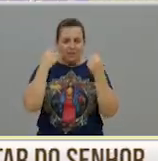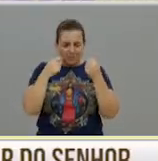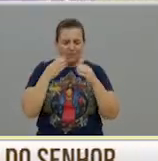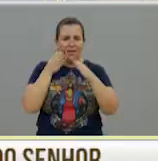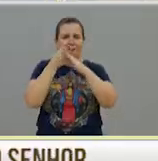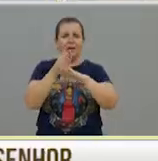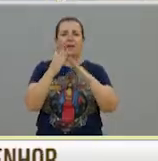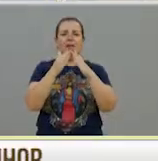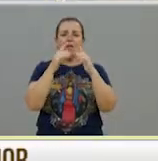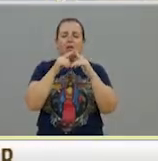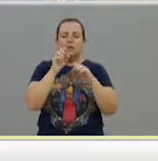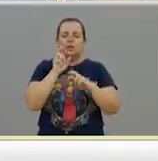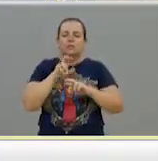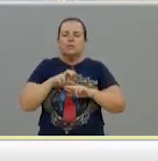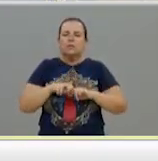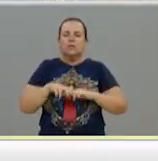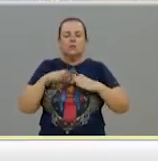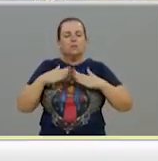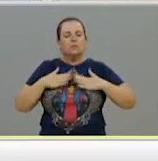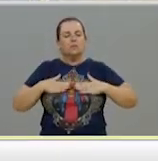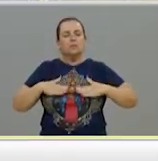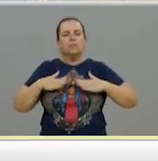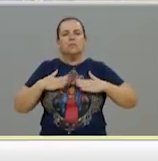A pessoa fica irritada.